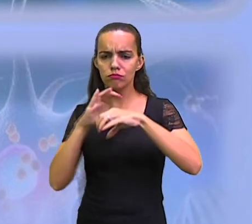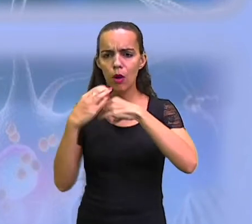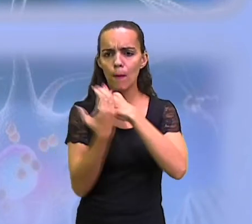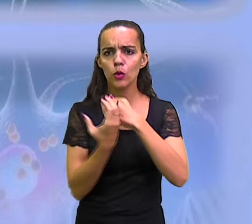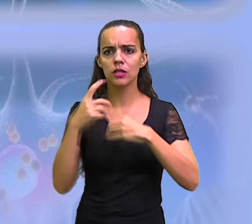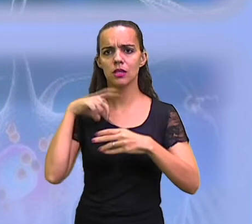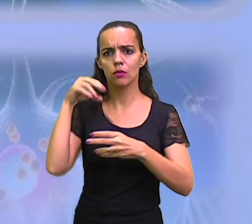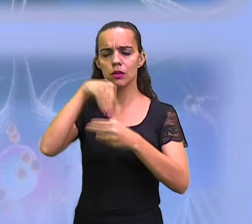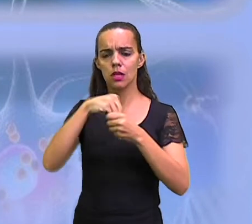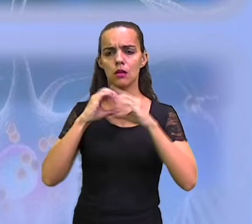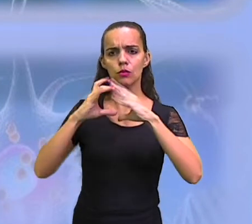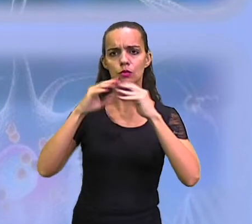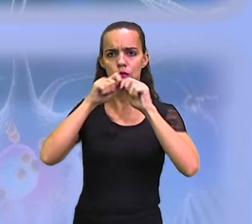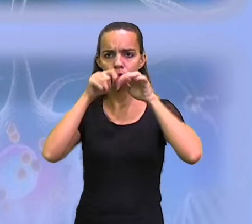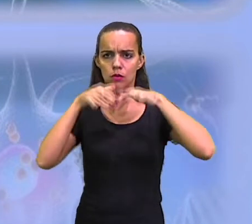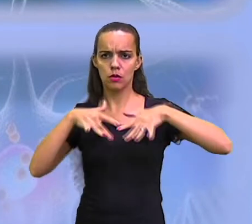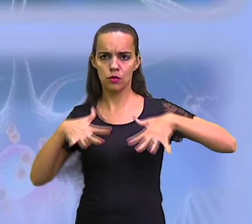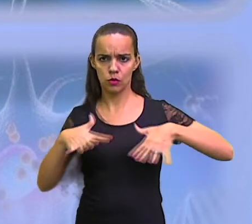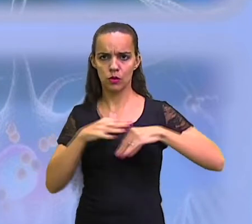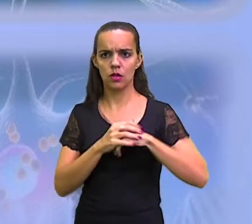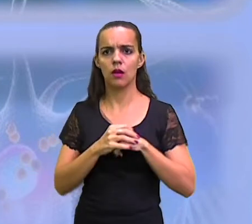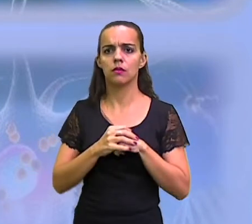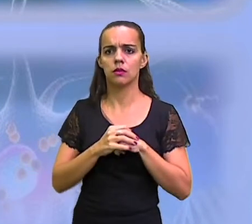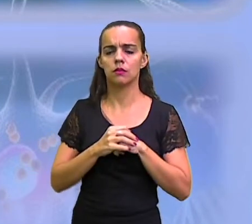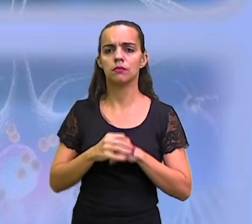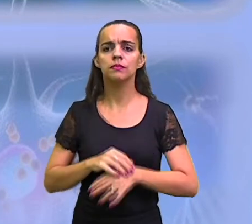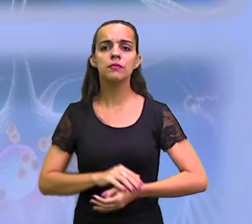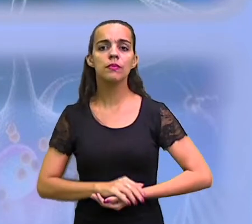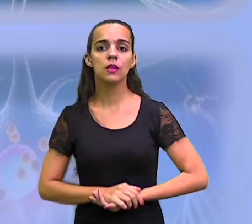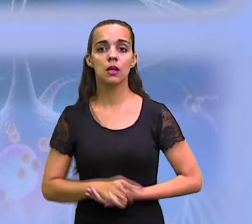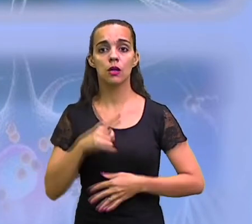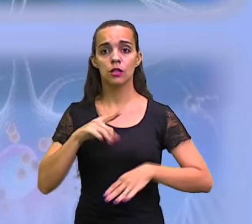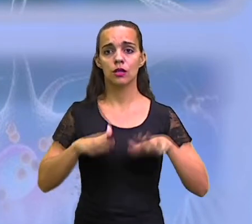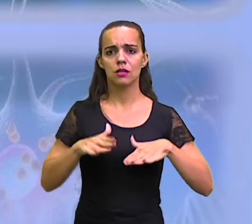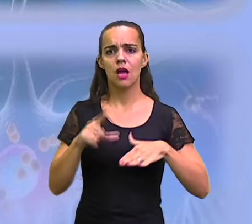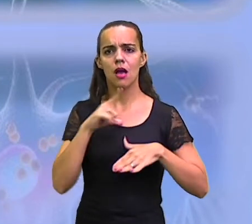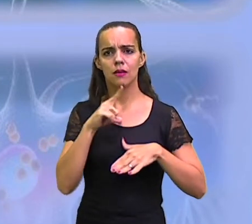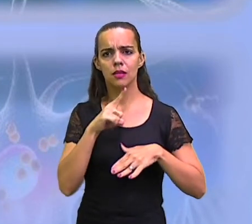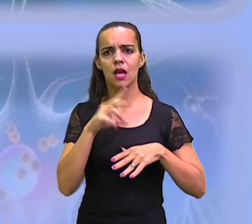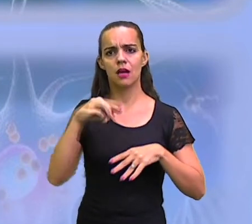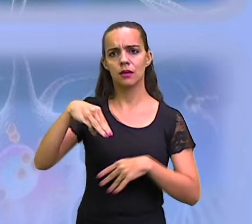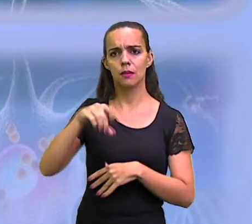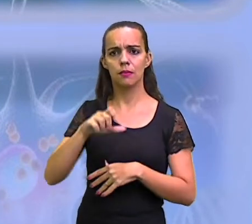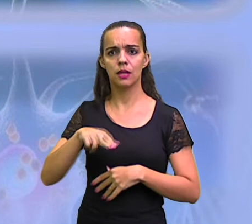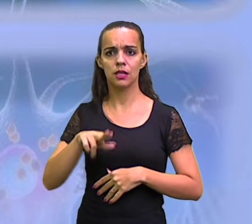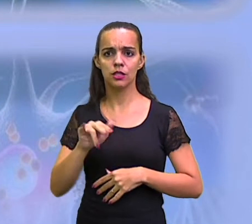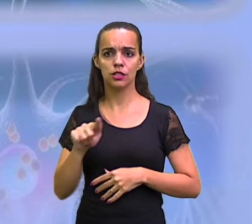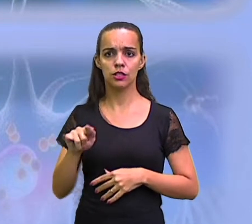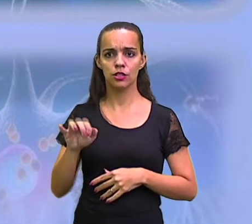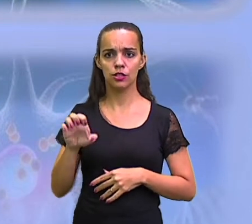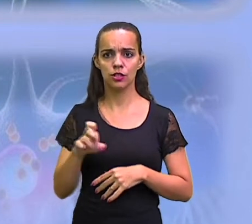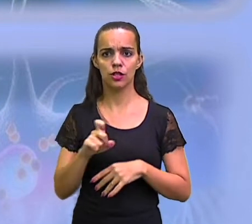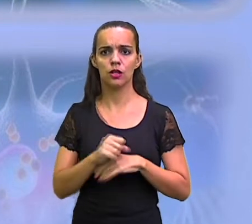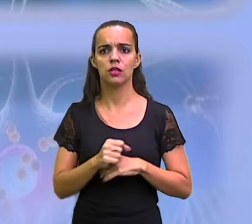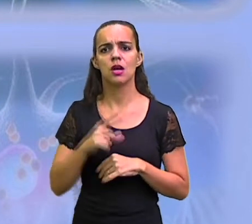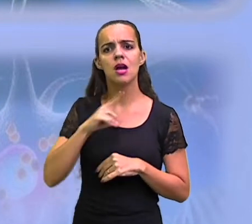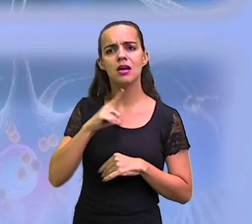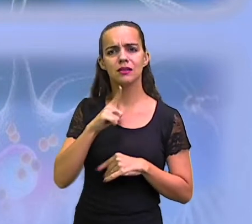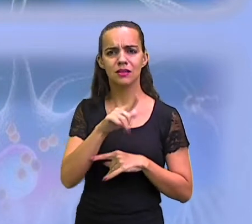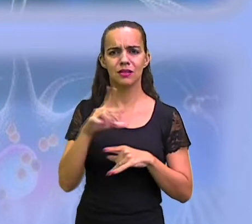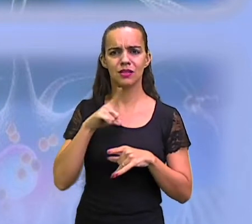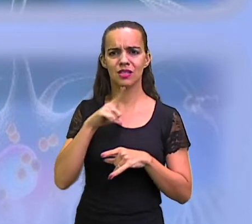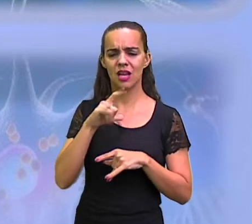das estruturas que revestem o cérebro? As meninges? Pois é, quando elas se infeccionam,